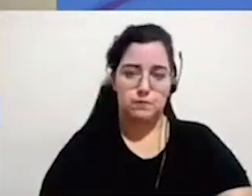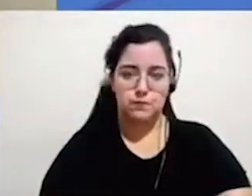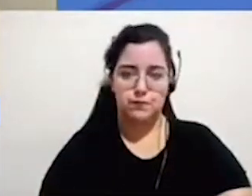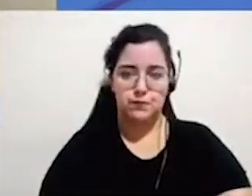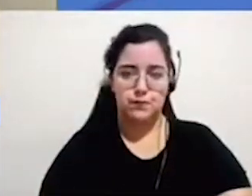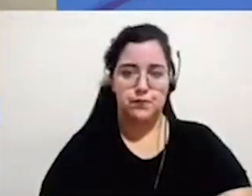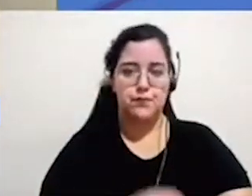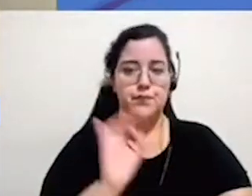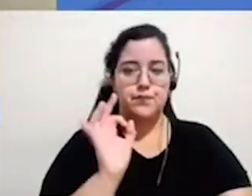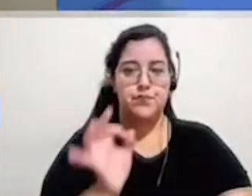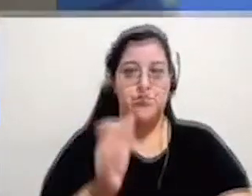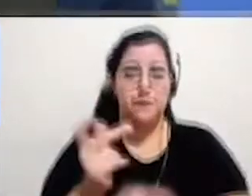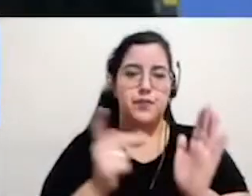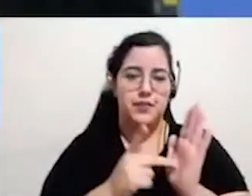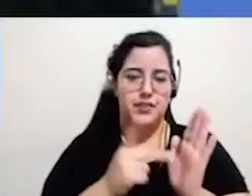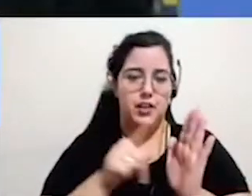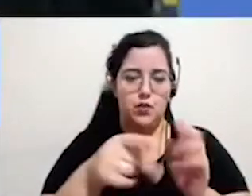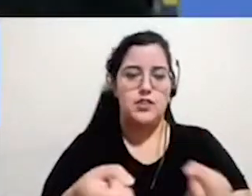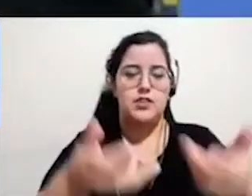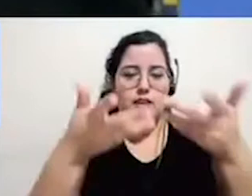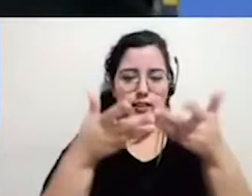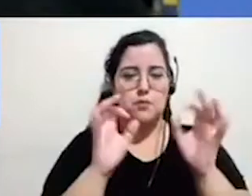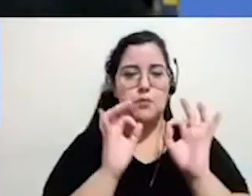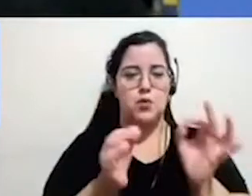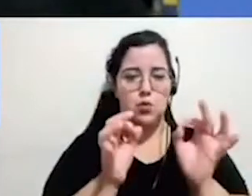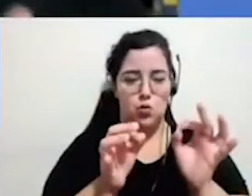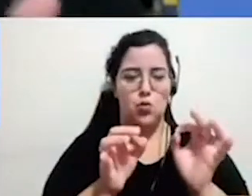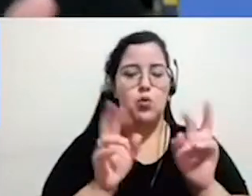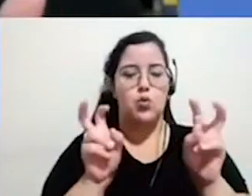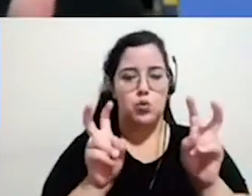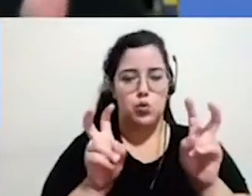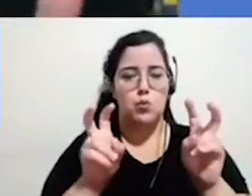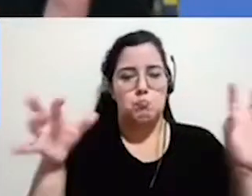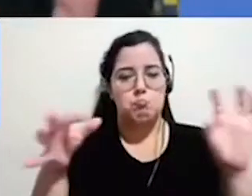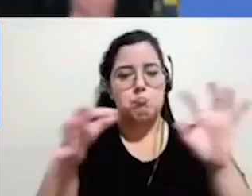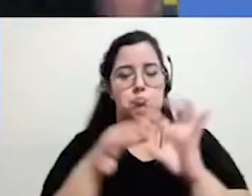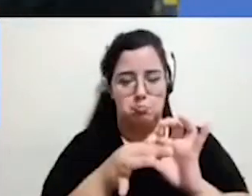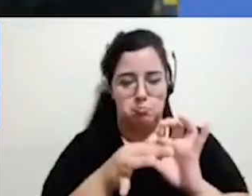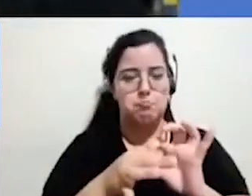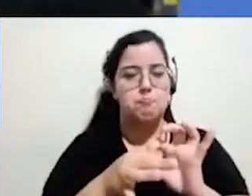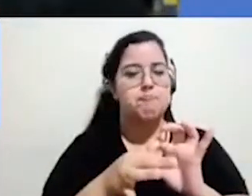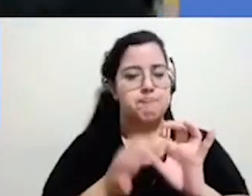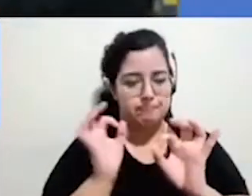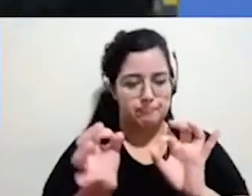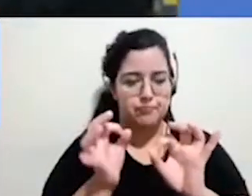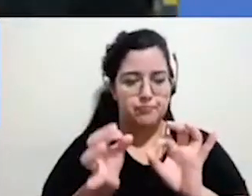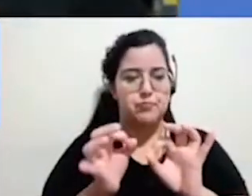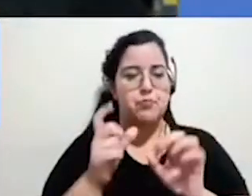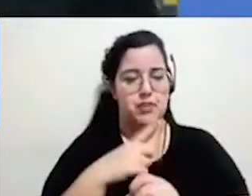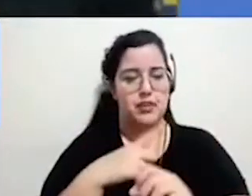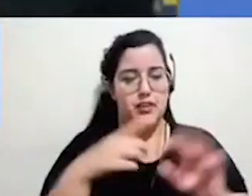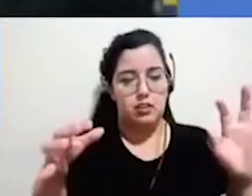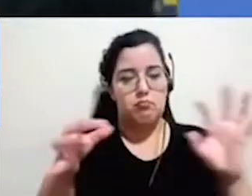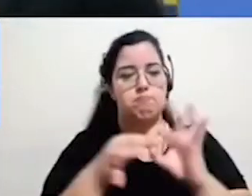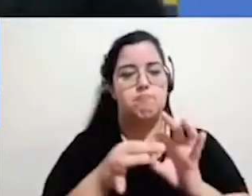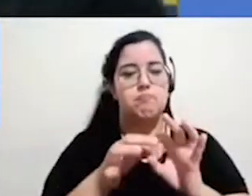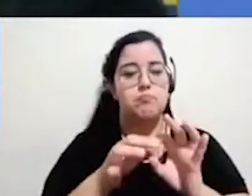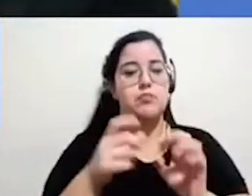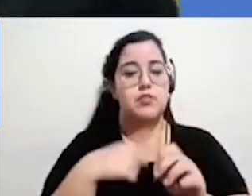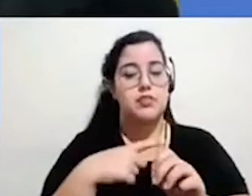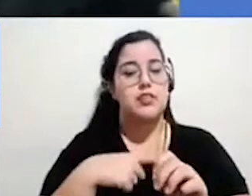Essa ponte, né, que você está desenhando entre... a ponte, não é só a ponte, né? É o